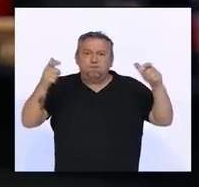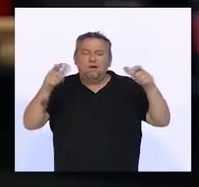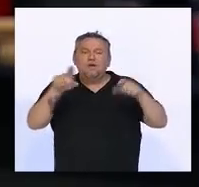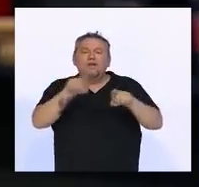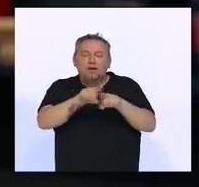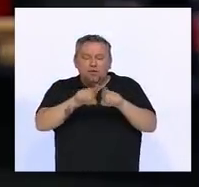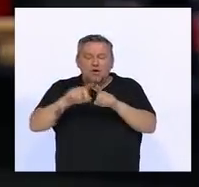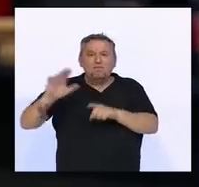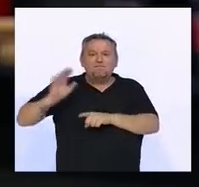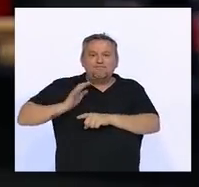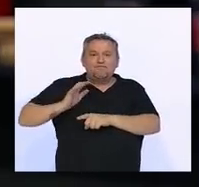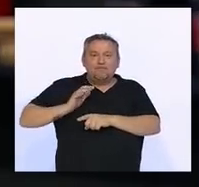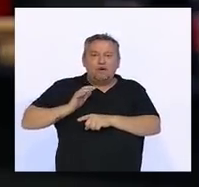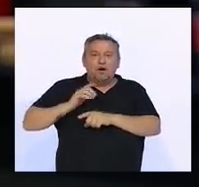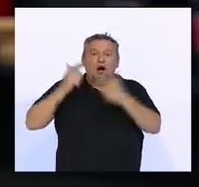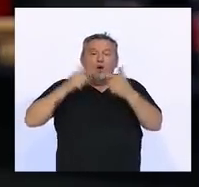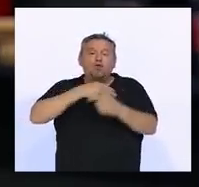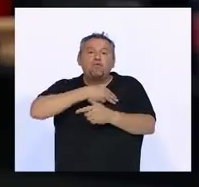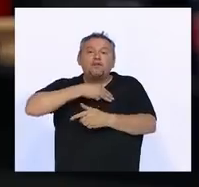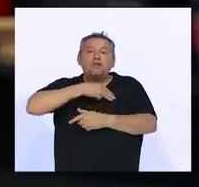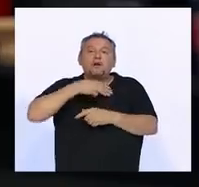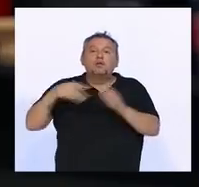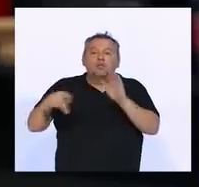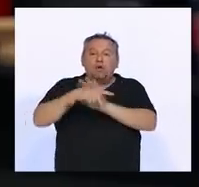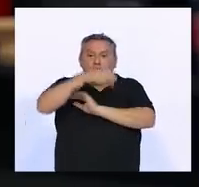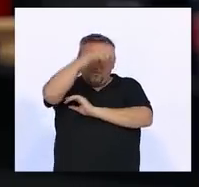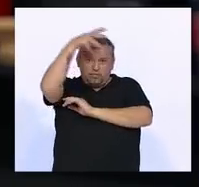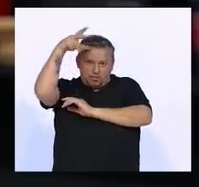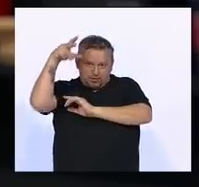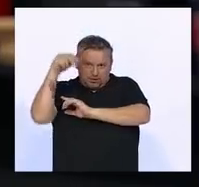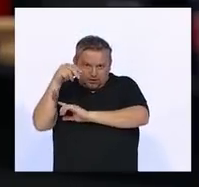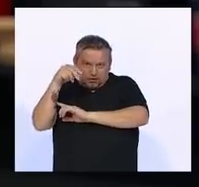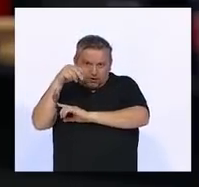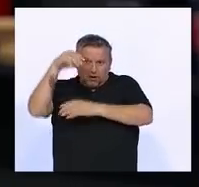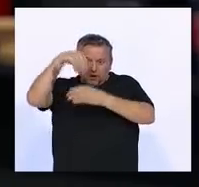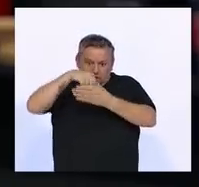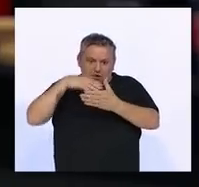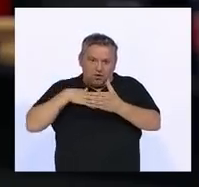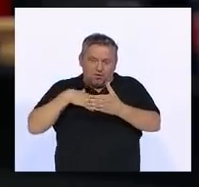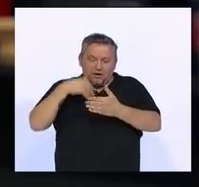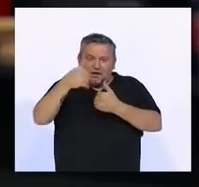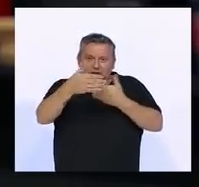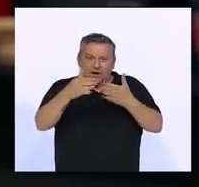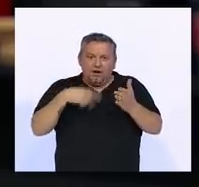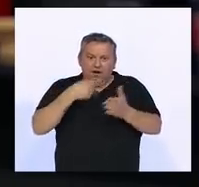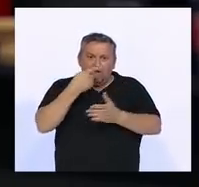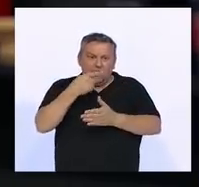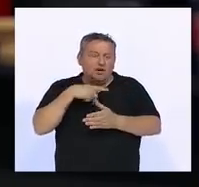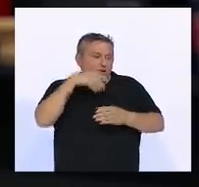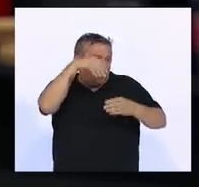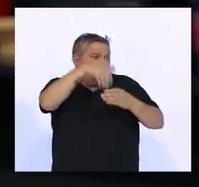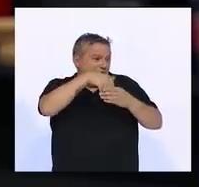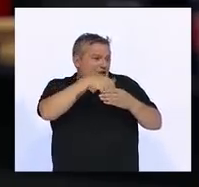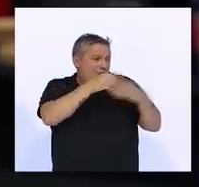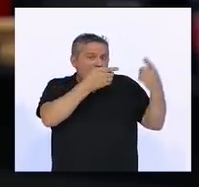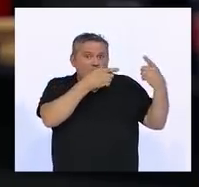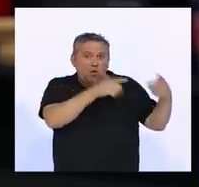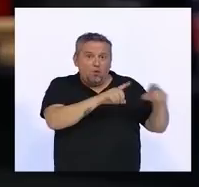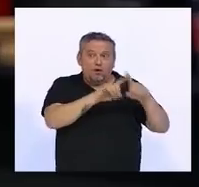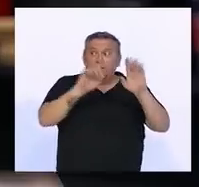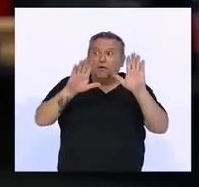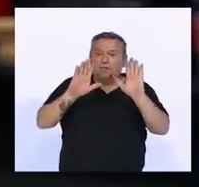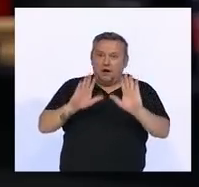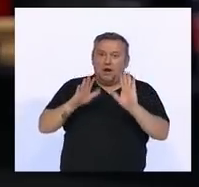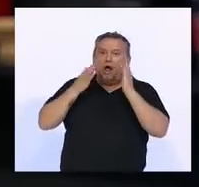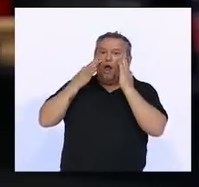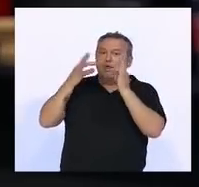empresário, onde o Ministério Público do Trabalho, e eu disse isso para eles de frente, dentro do meu gabinete, com autoridade, porque eu ia votar contra a reforma, mas chamei a atenção